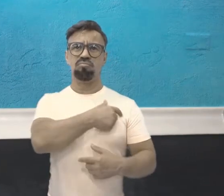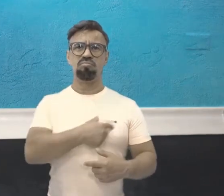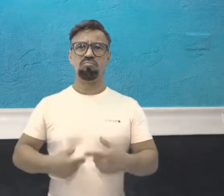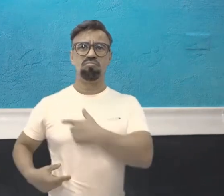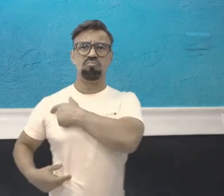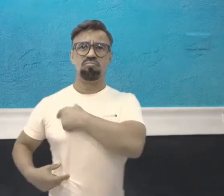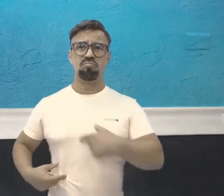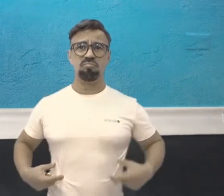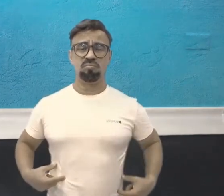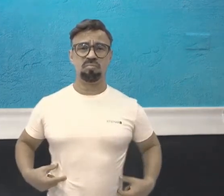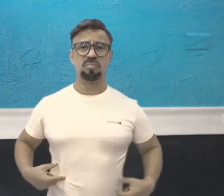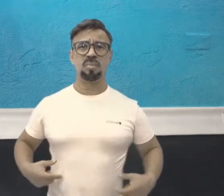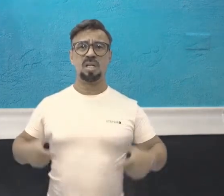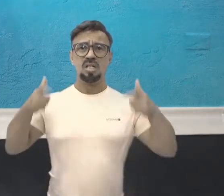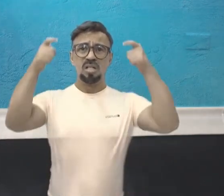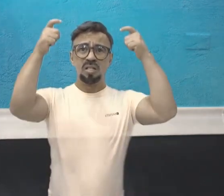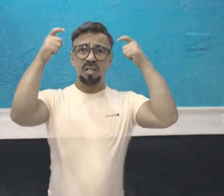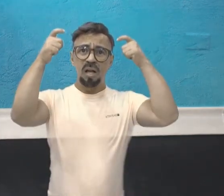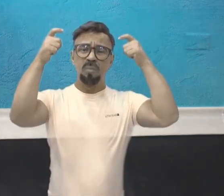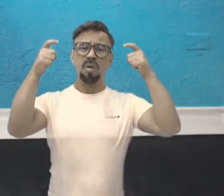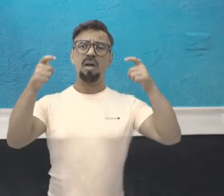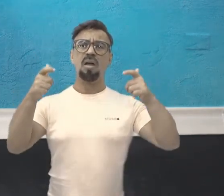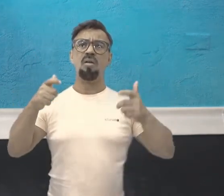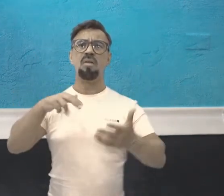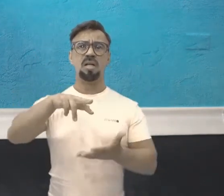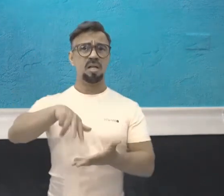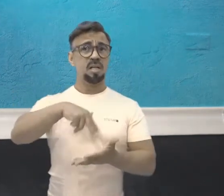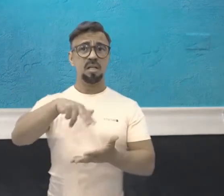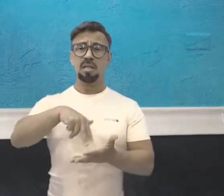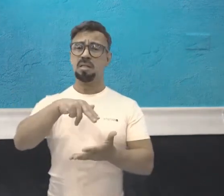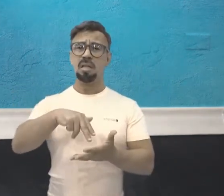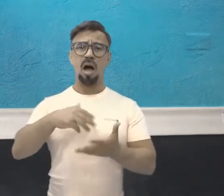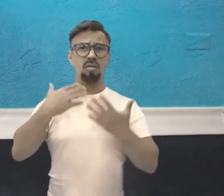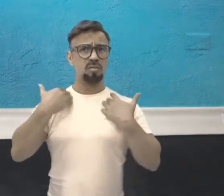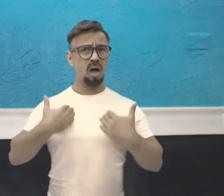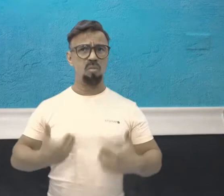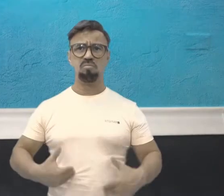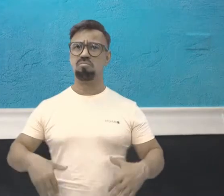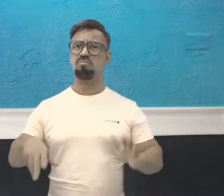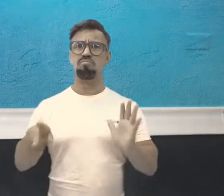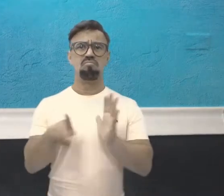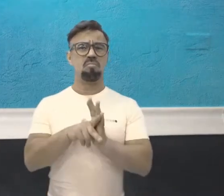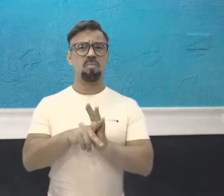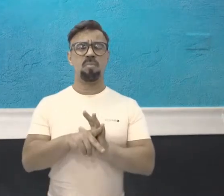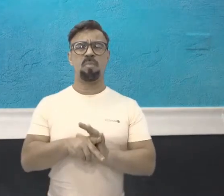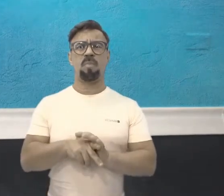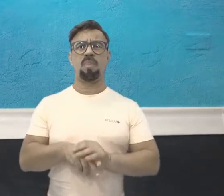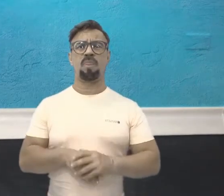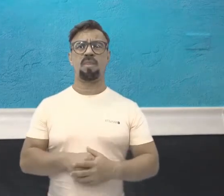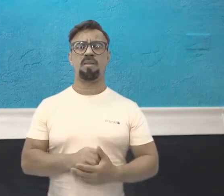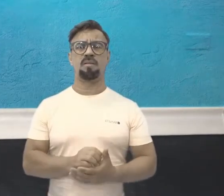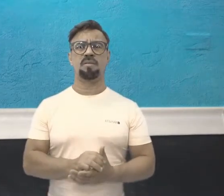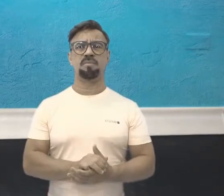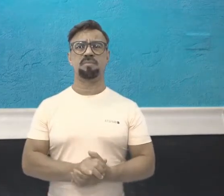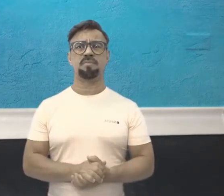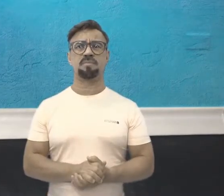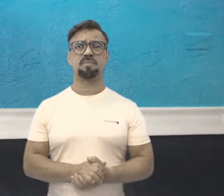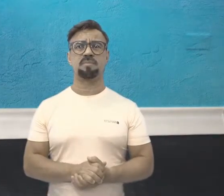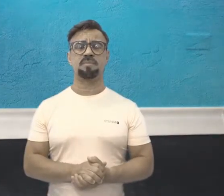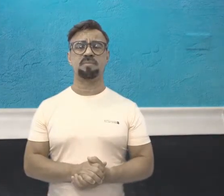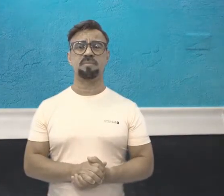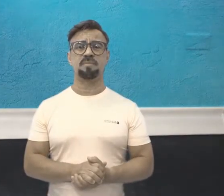chapéu E aí eles dançam assim mesmo todos com os apetrechos dançam dessa